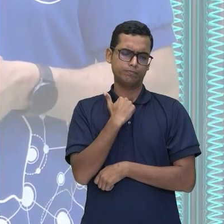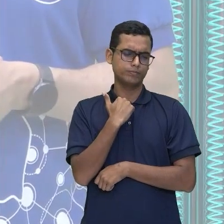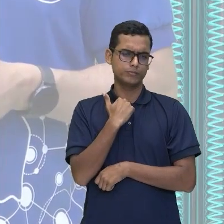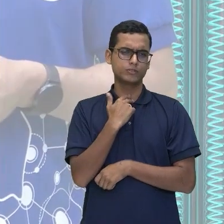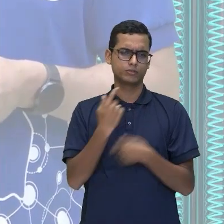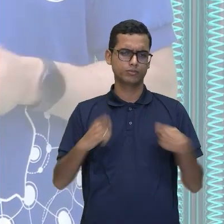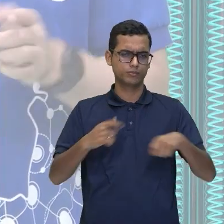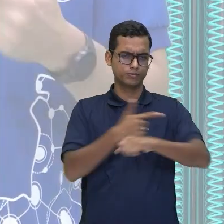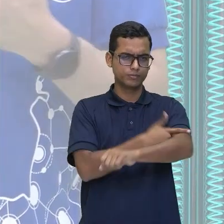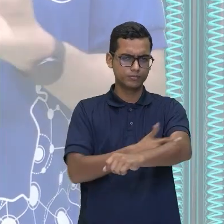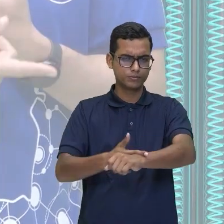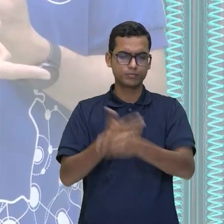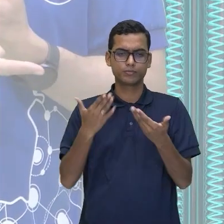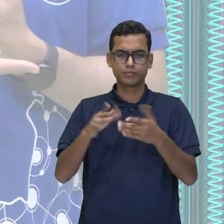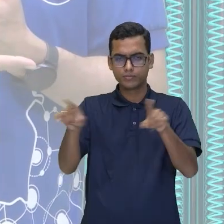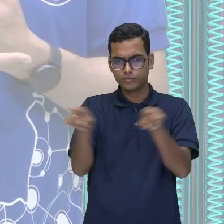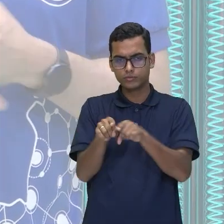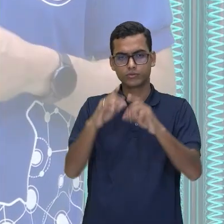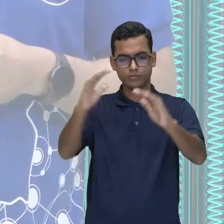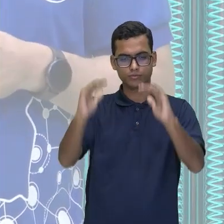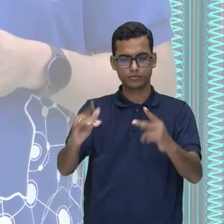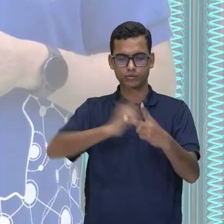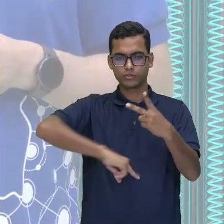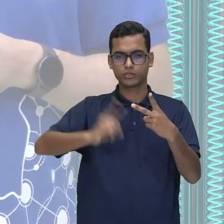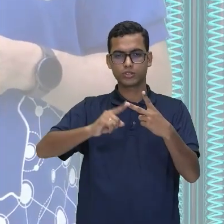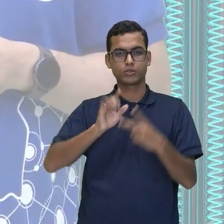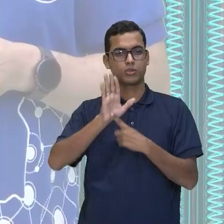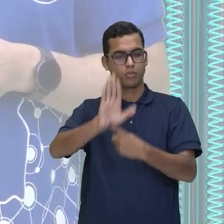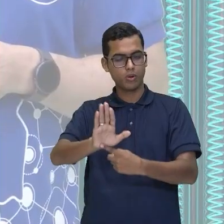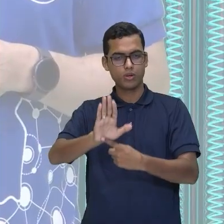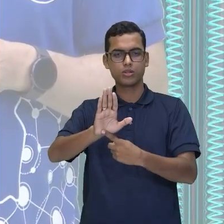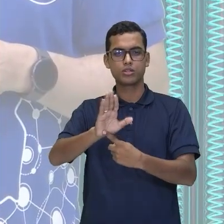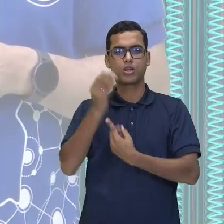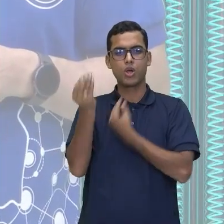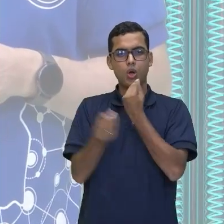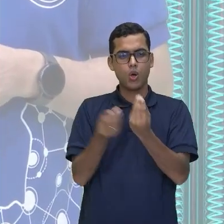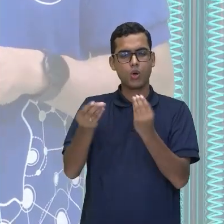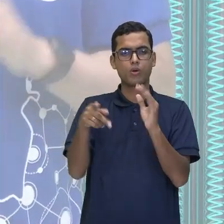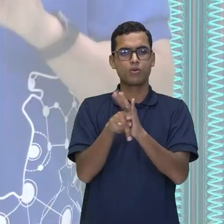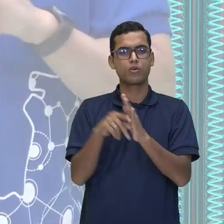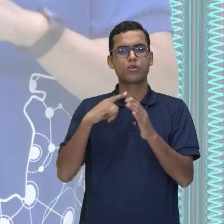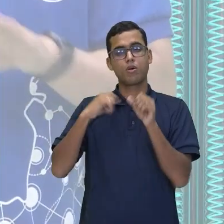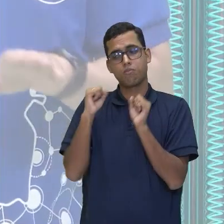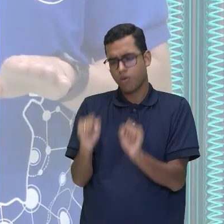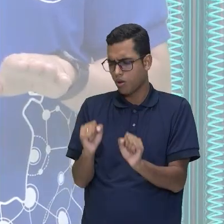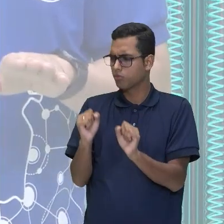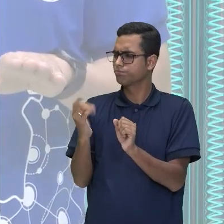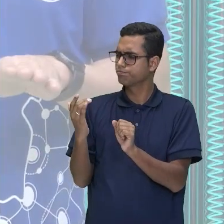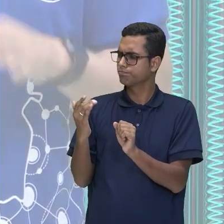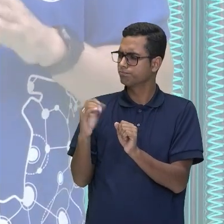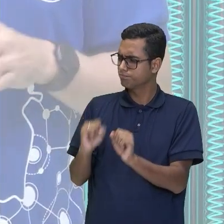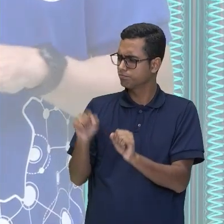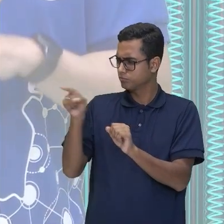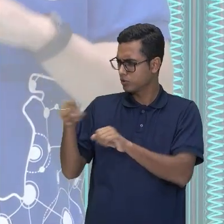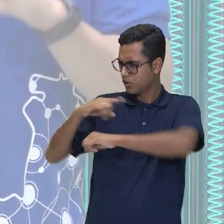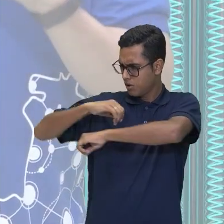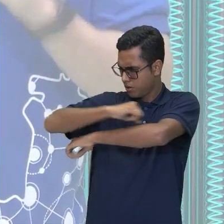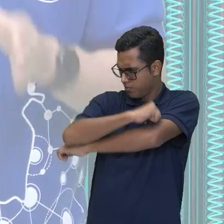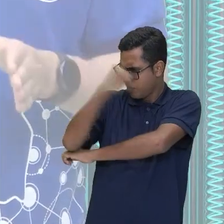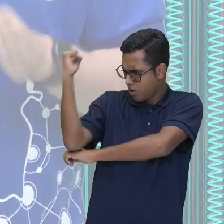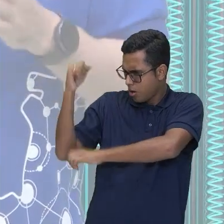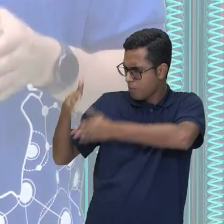por favor. Ou, por favor, ele tem essa capacidade. É uma palavrinha mágica que a gente deve utilizar em todas as possibilidades, né,